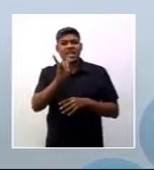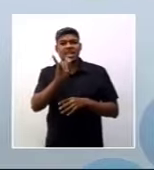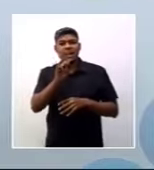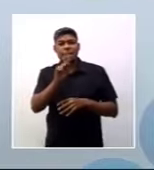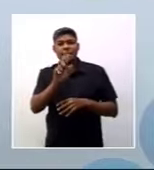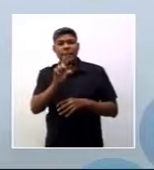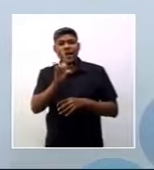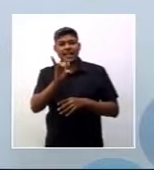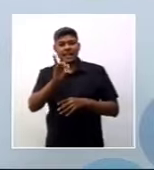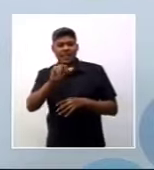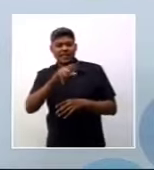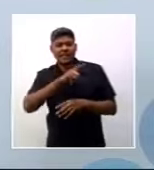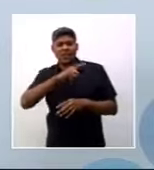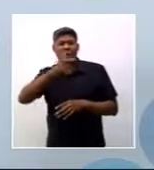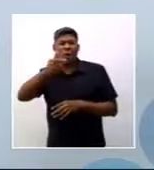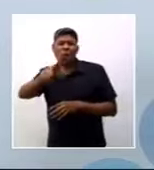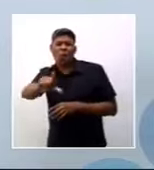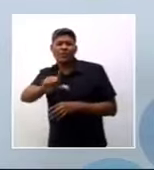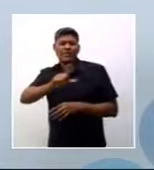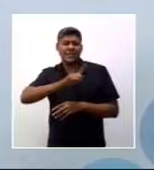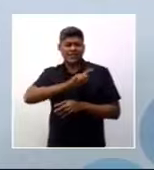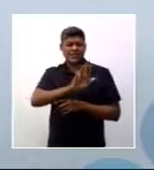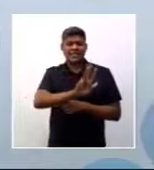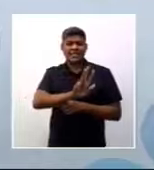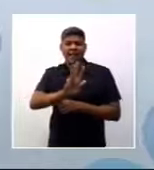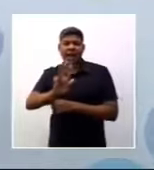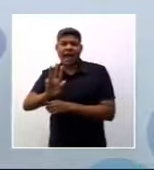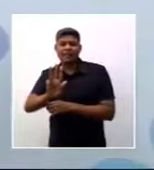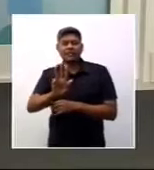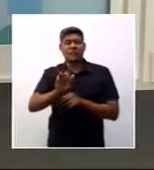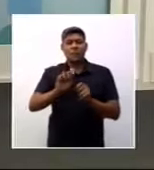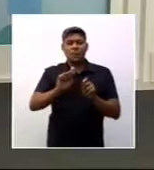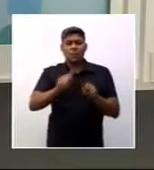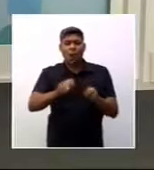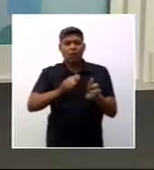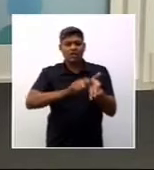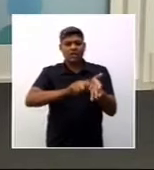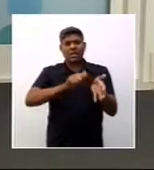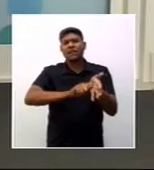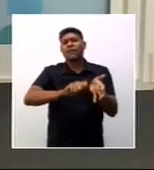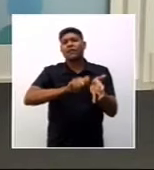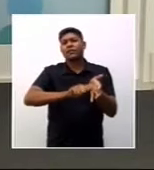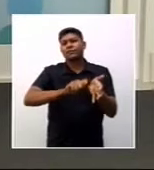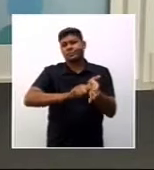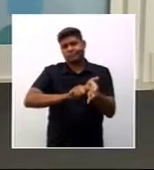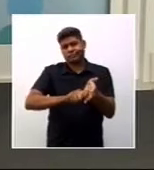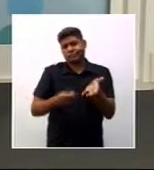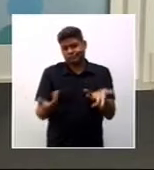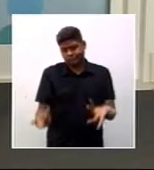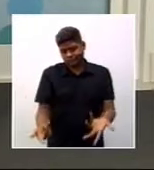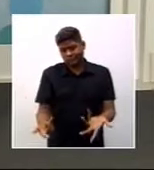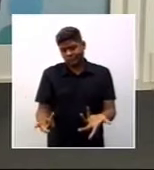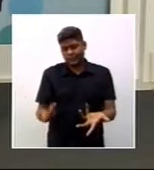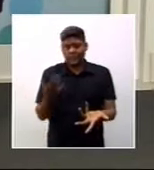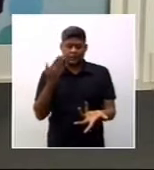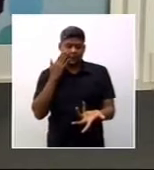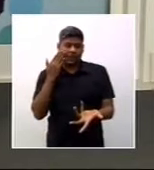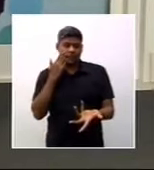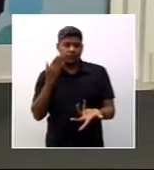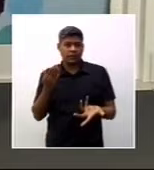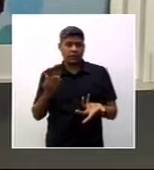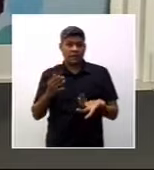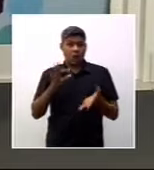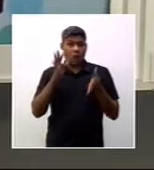né que apareceu na outra eles são sites que você pode escrever nele então ele não é